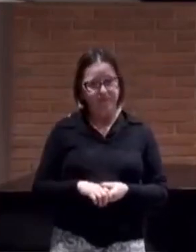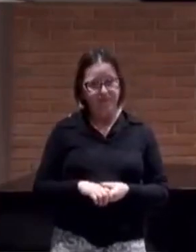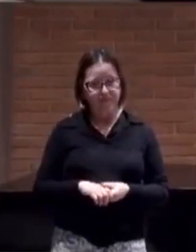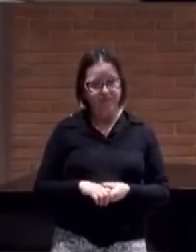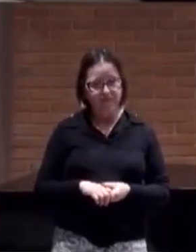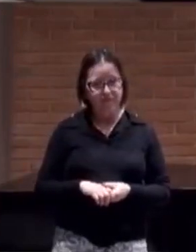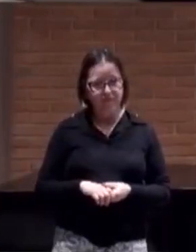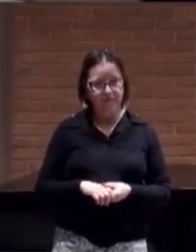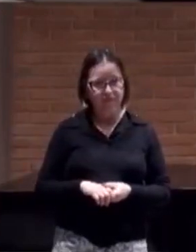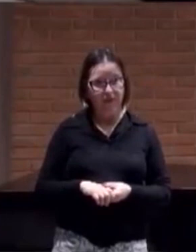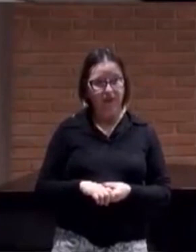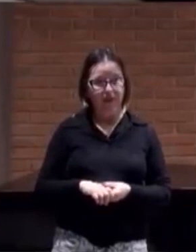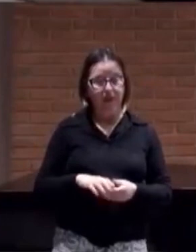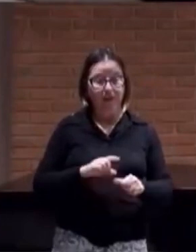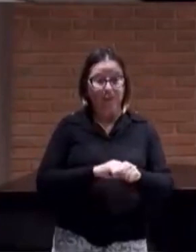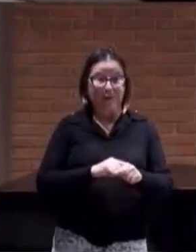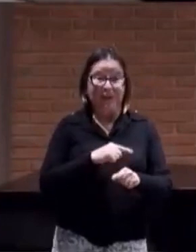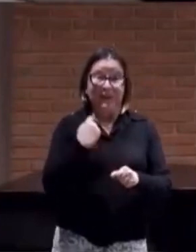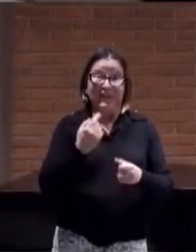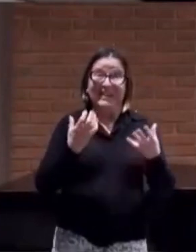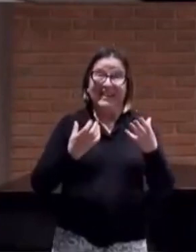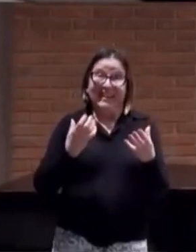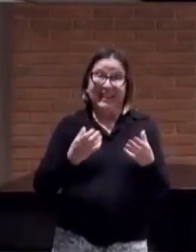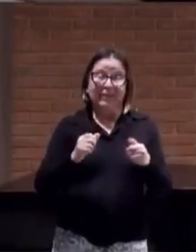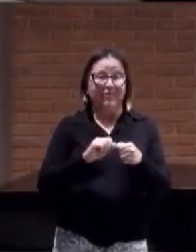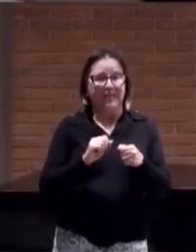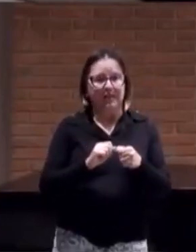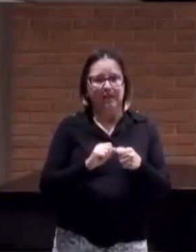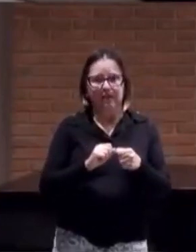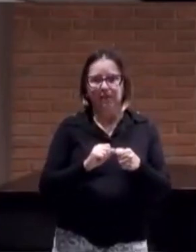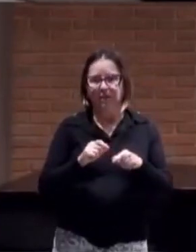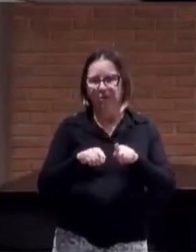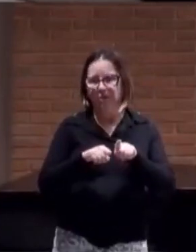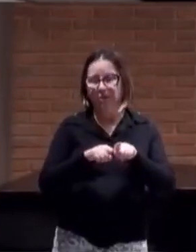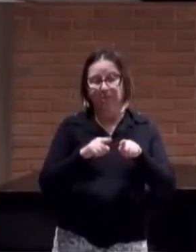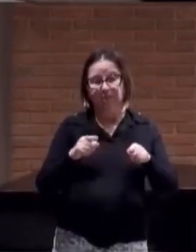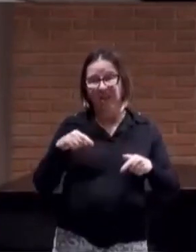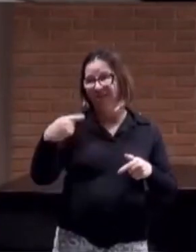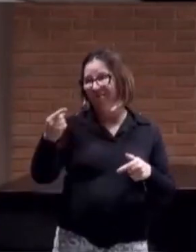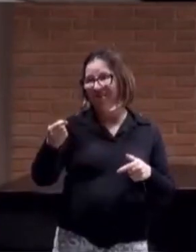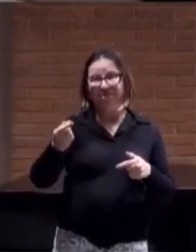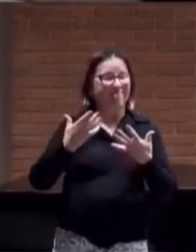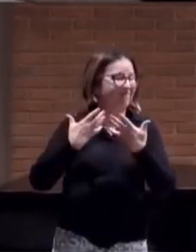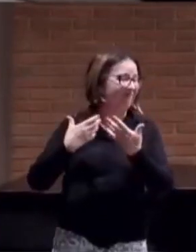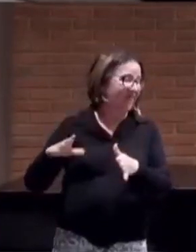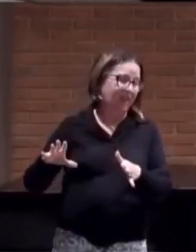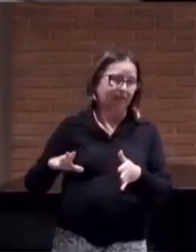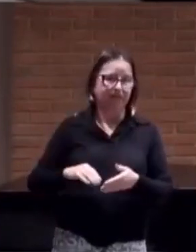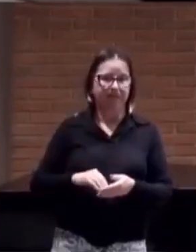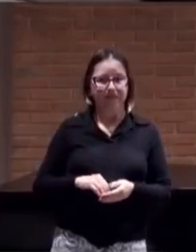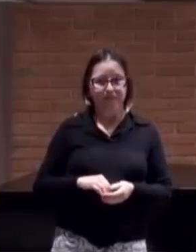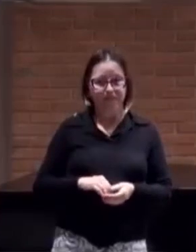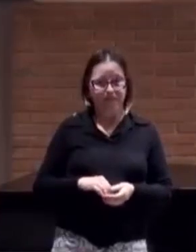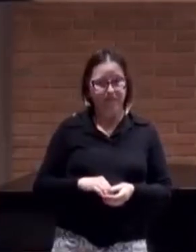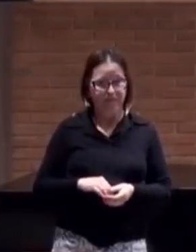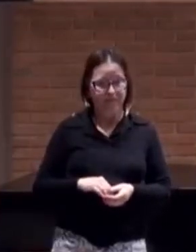Quando a gente quer fazer alguma coisa de bem e o outro não quer. E aqui é um